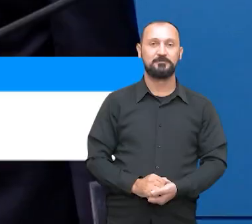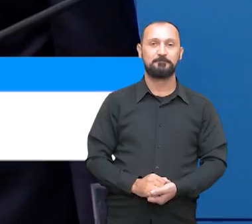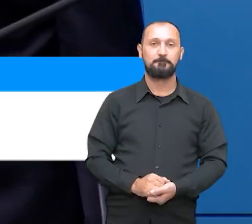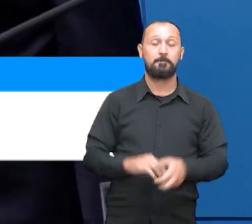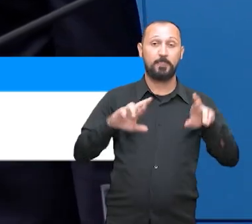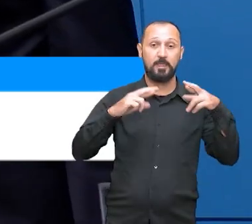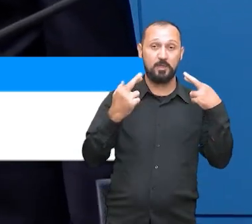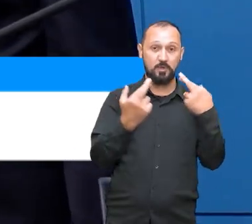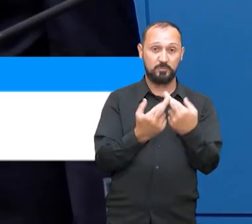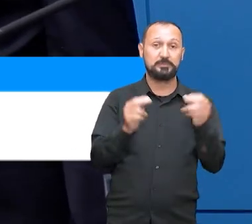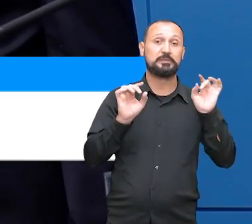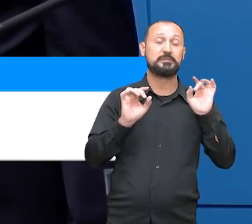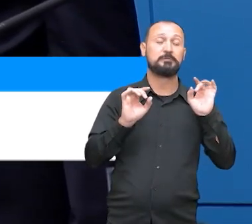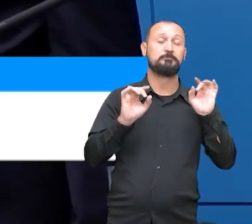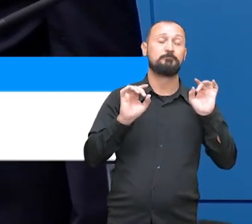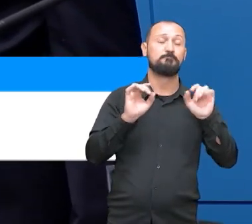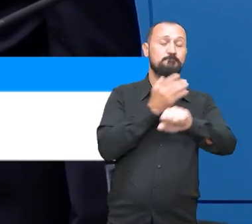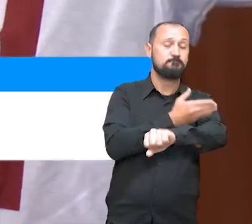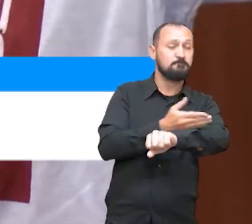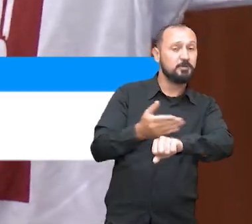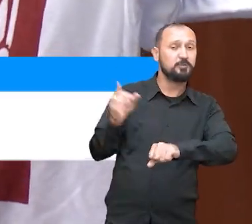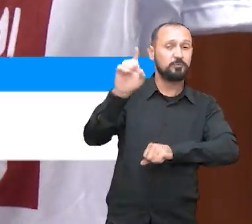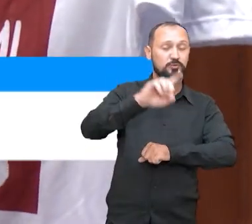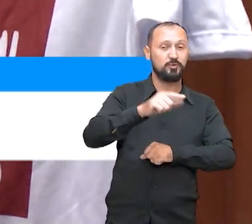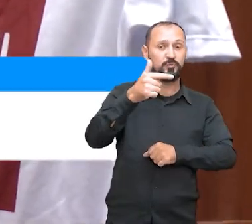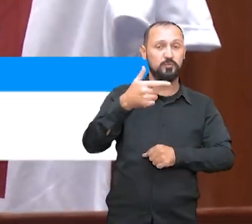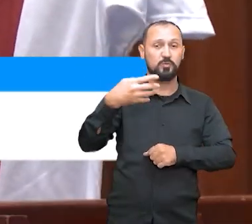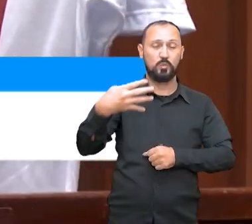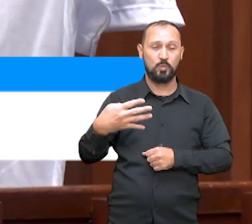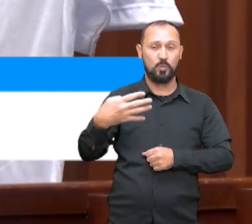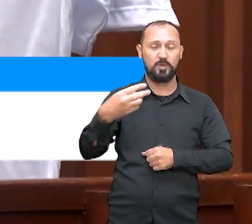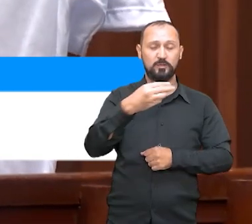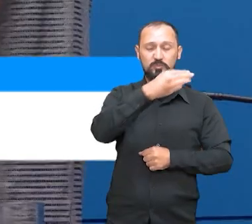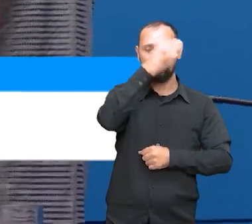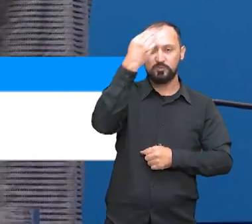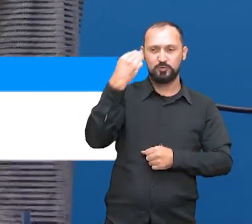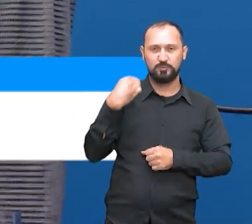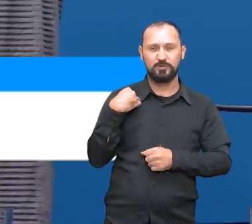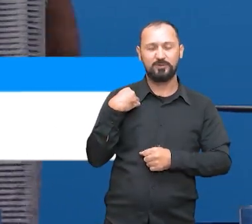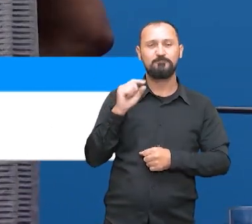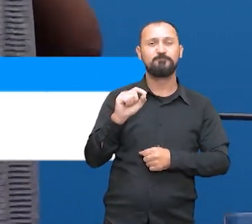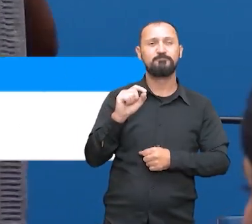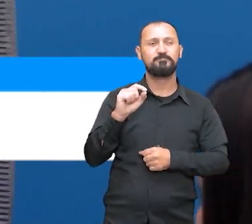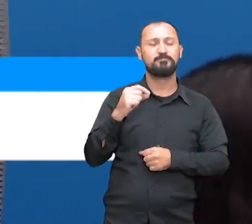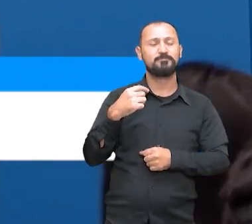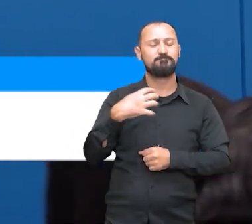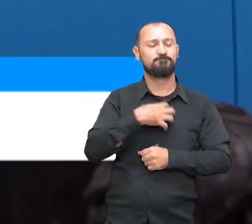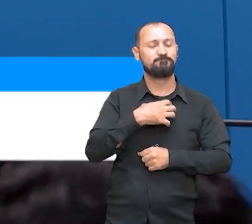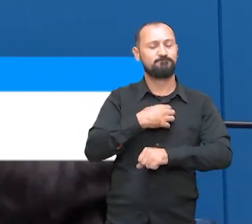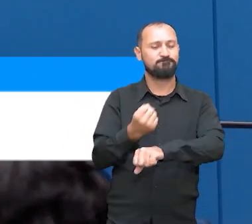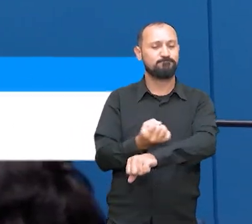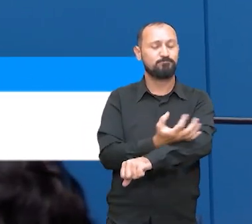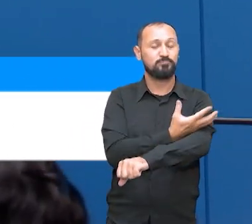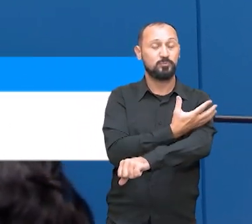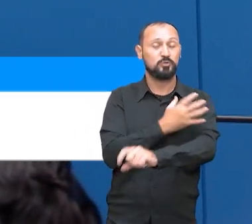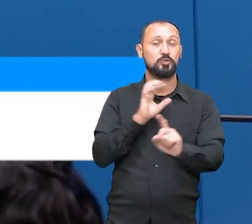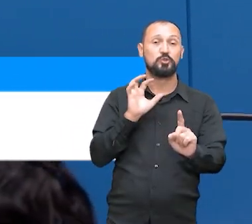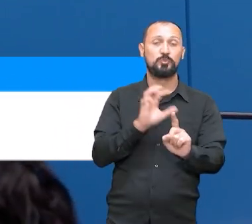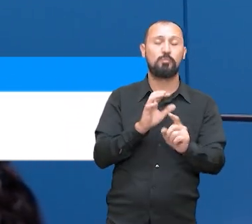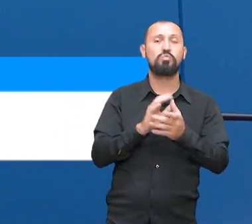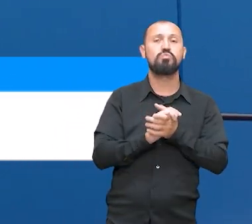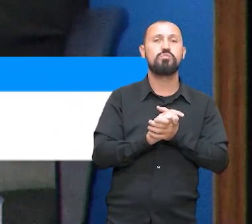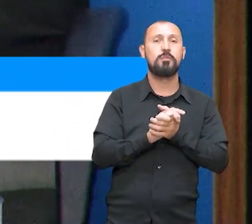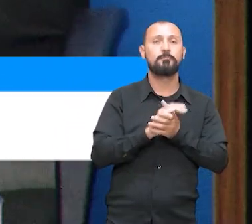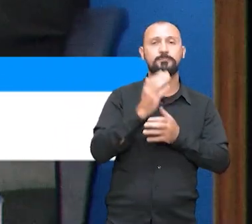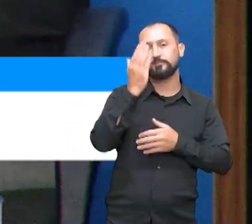Covid-19. A sessão plenária desta terça-feira, 24 de maio, foi marcada por muita emoção. Eu